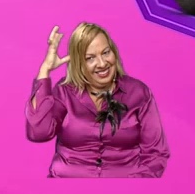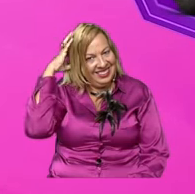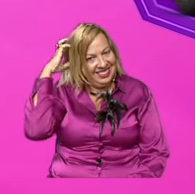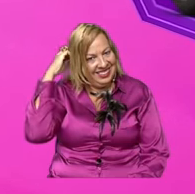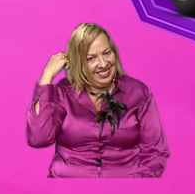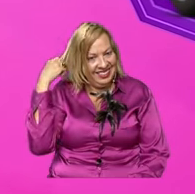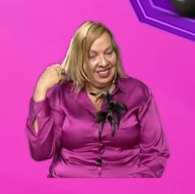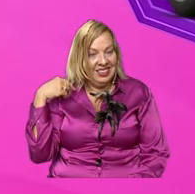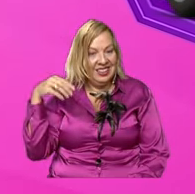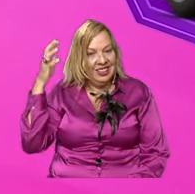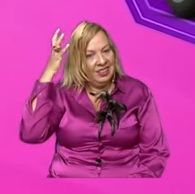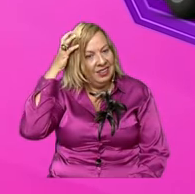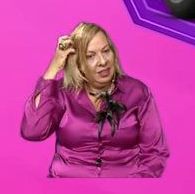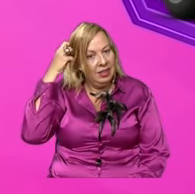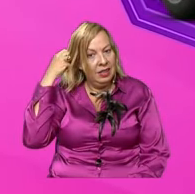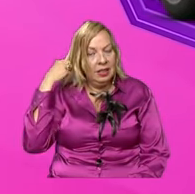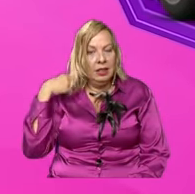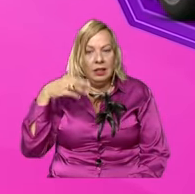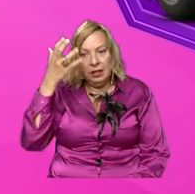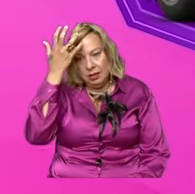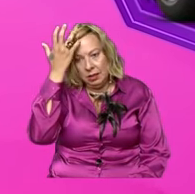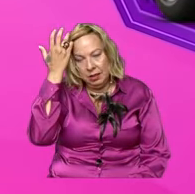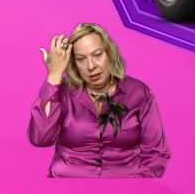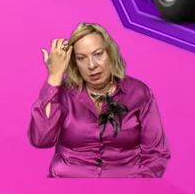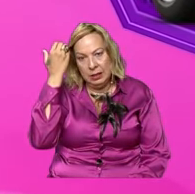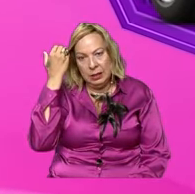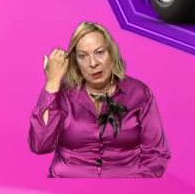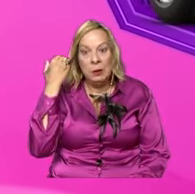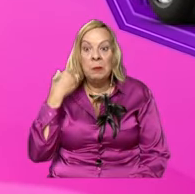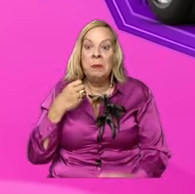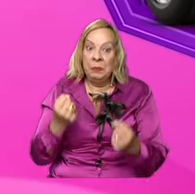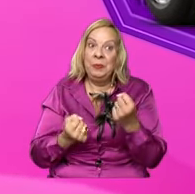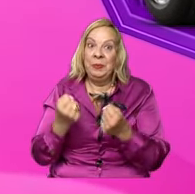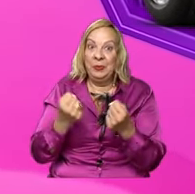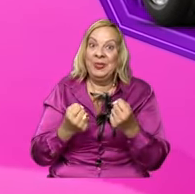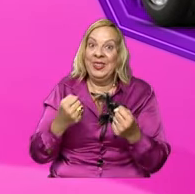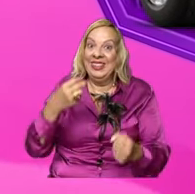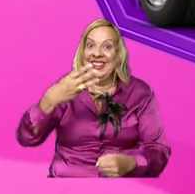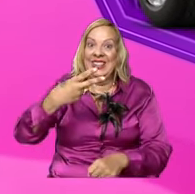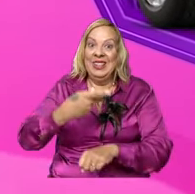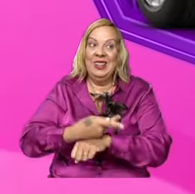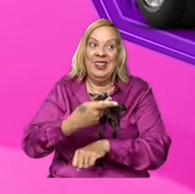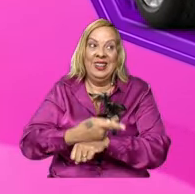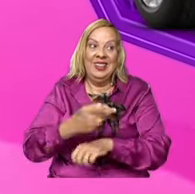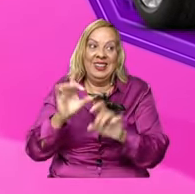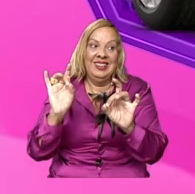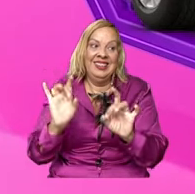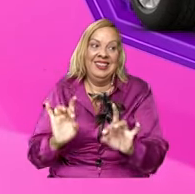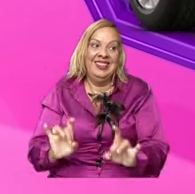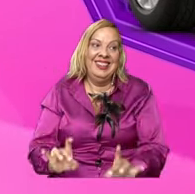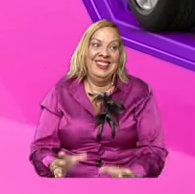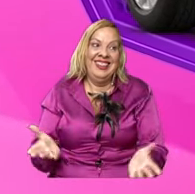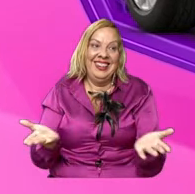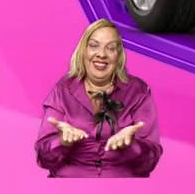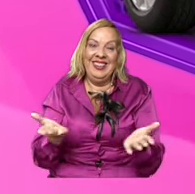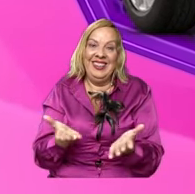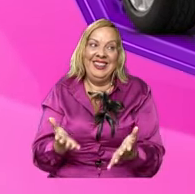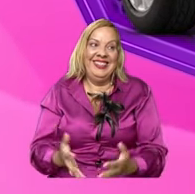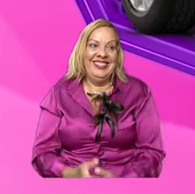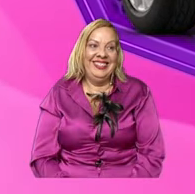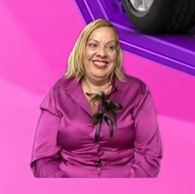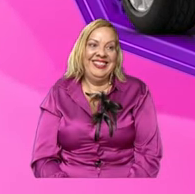No terceiro prêmio especial tem um Fiat Mobi. Um Fiat Mobi agora